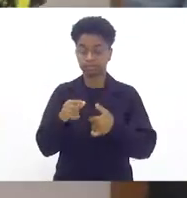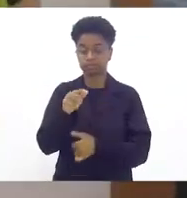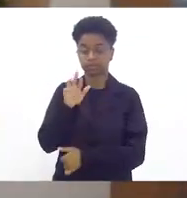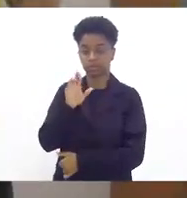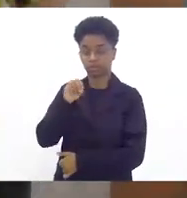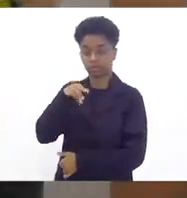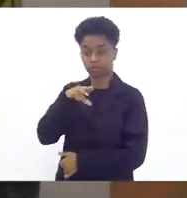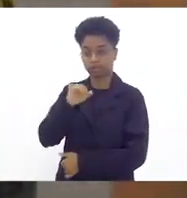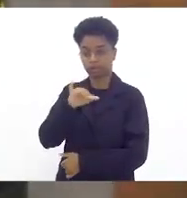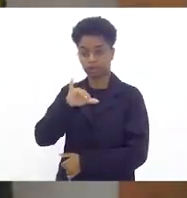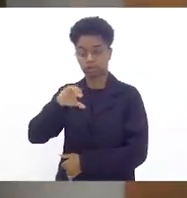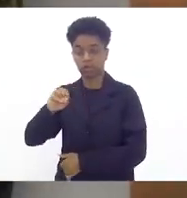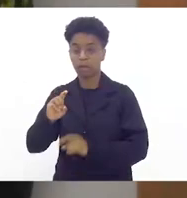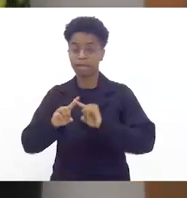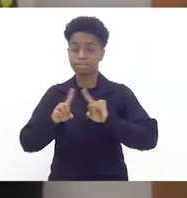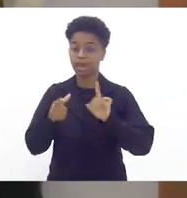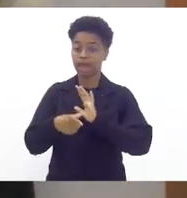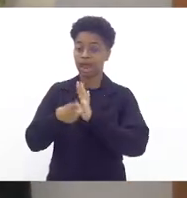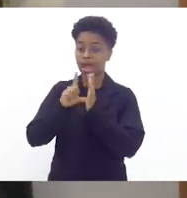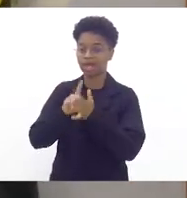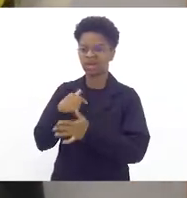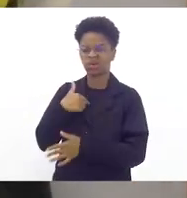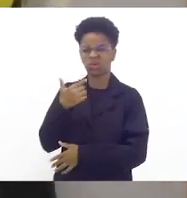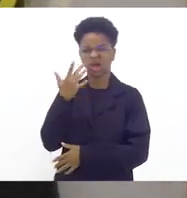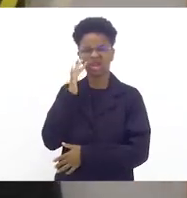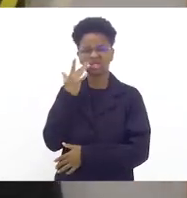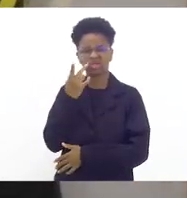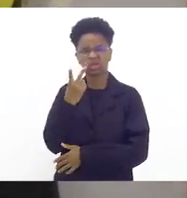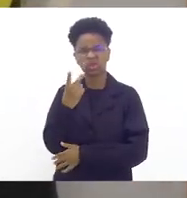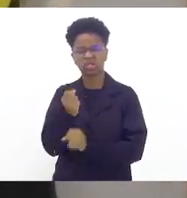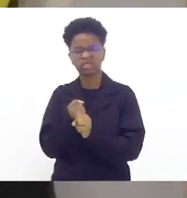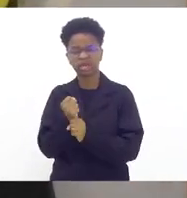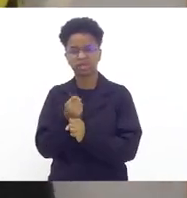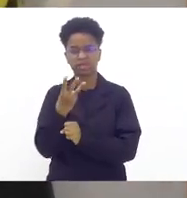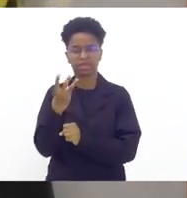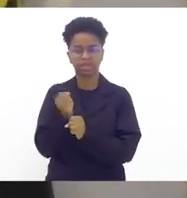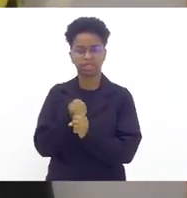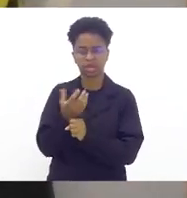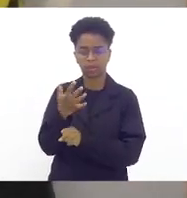gabinete do vereador Romário Regis, eu fiquei mais ou menos uns dois a três anos